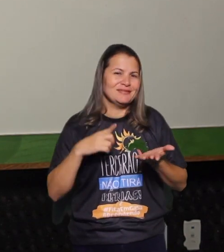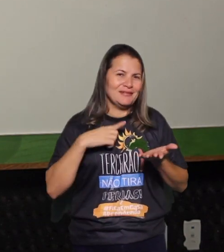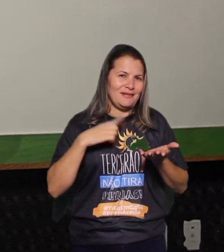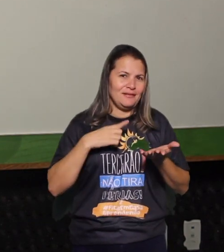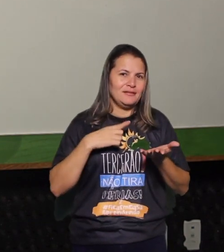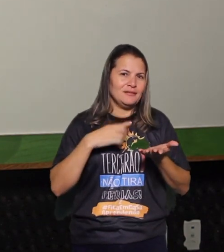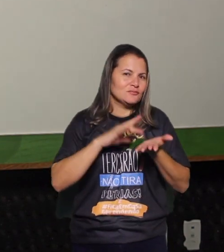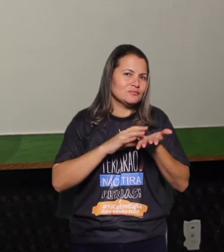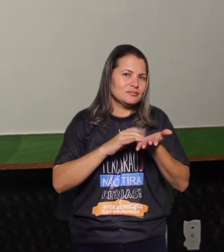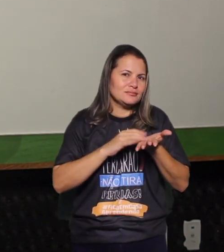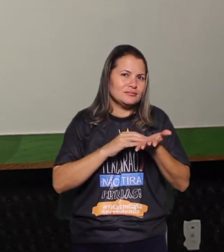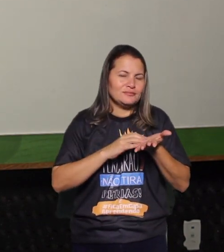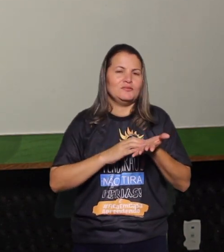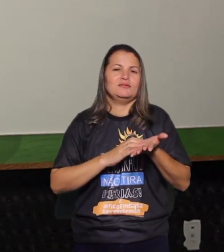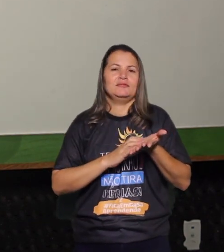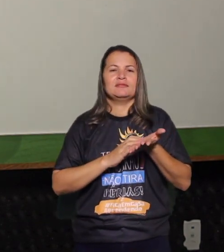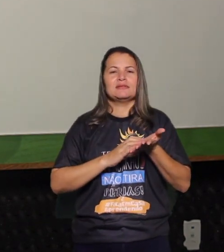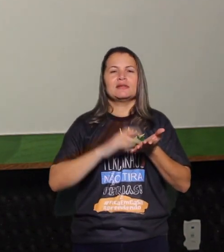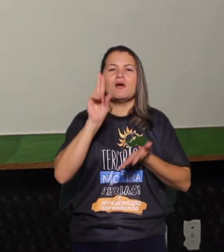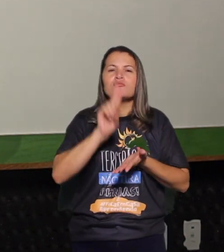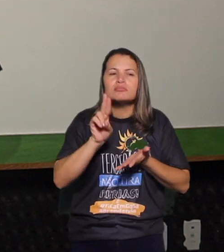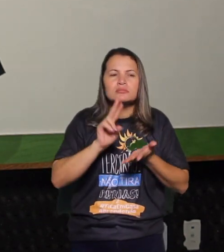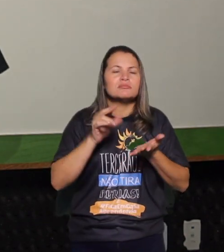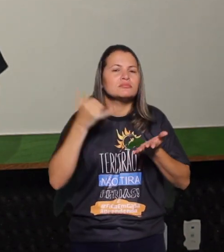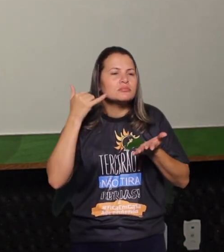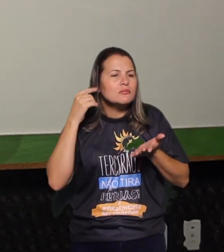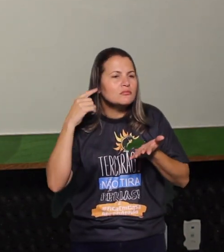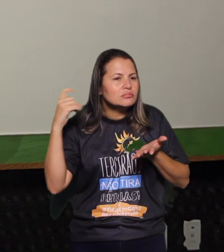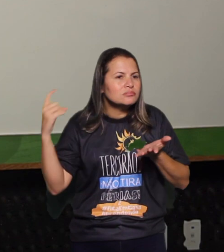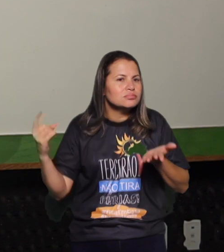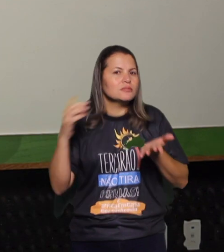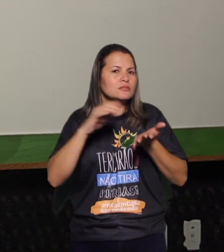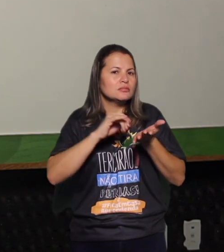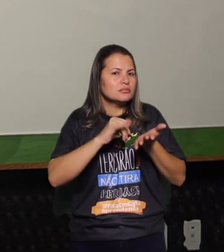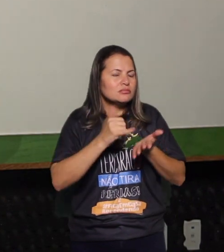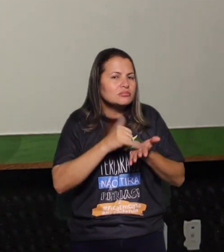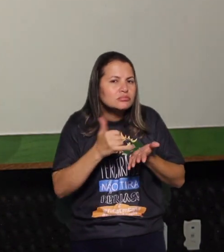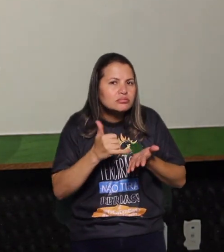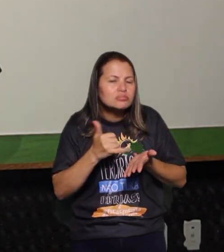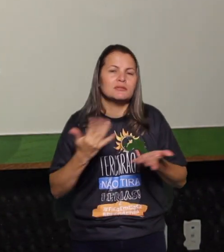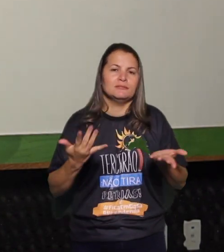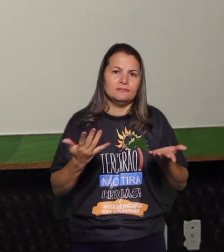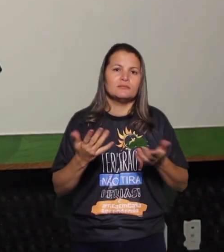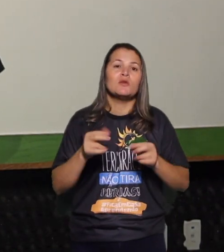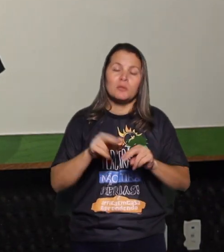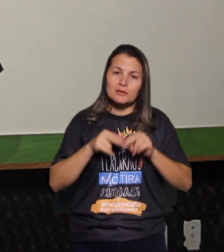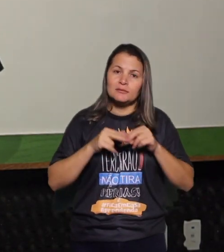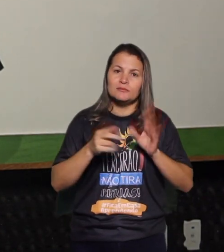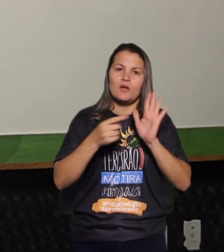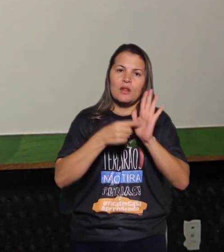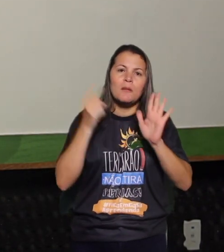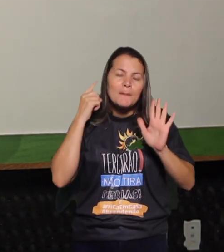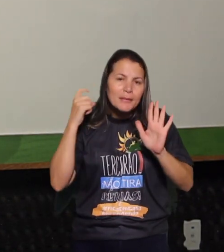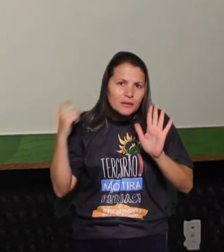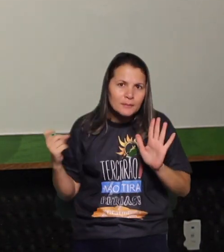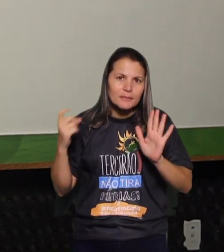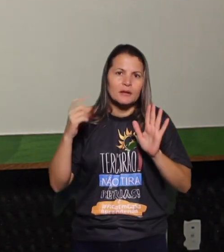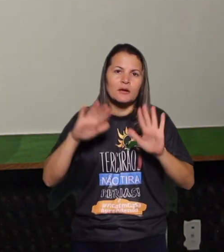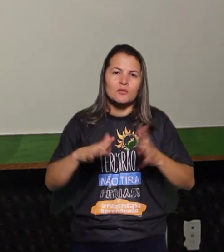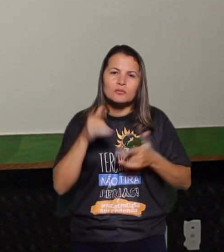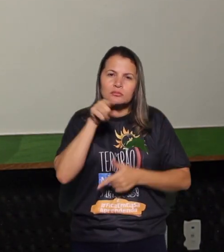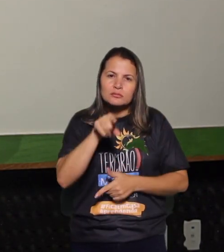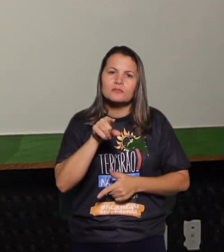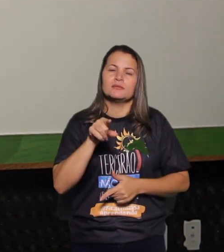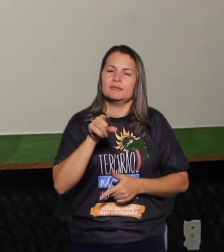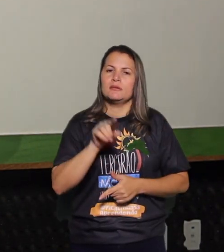tem smartphone com trim, que outro dia eu ouvi por ali, tá? Então, a onomatopeia é exatamente quando você imita